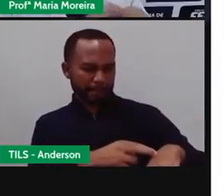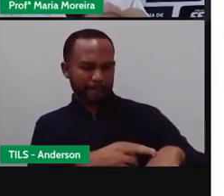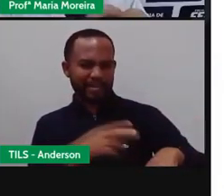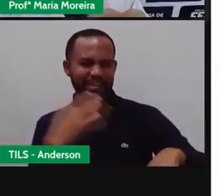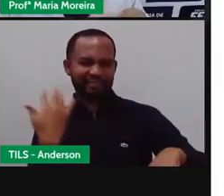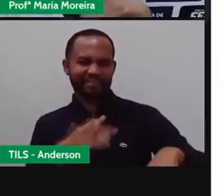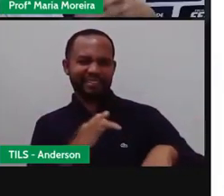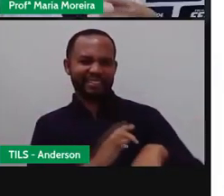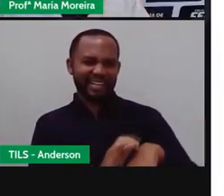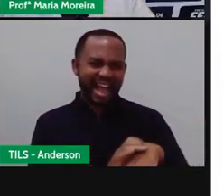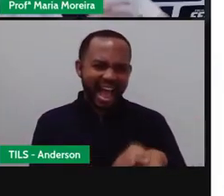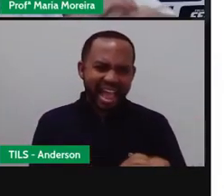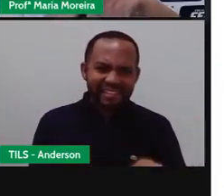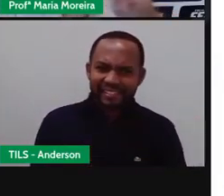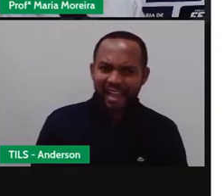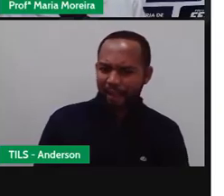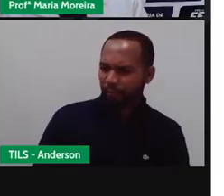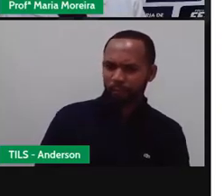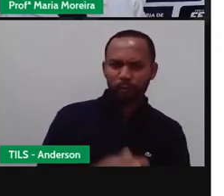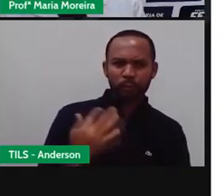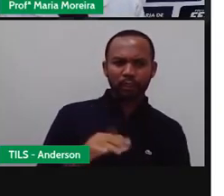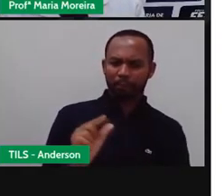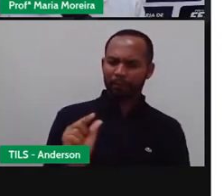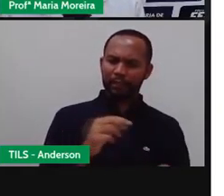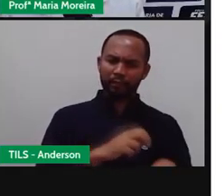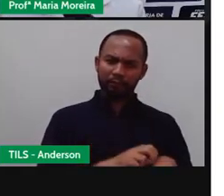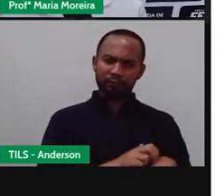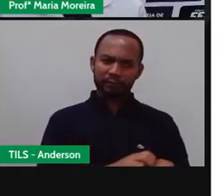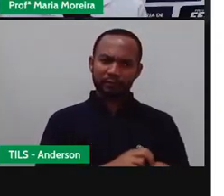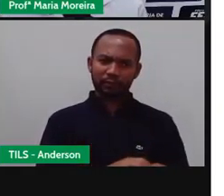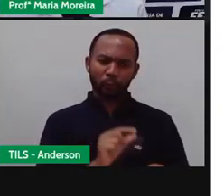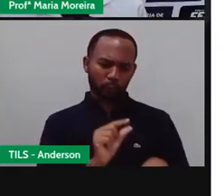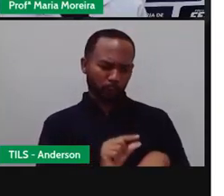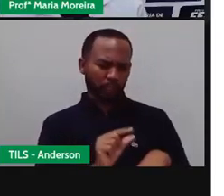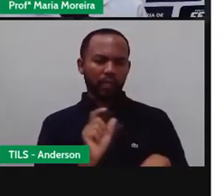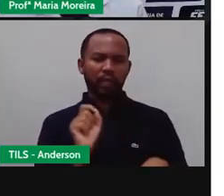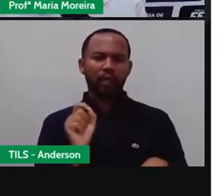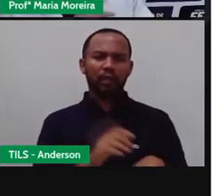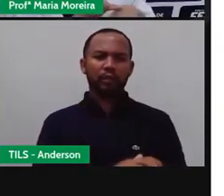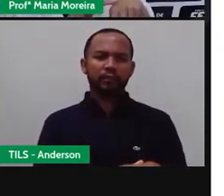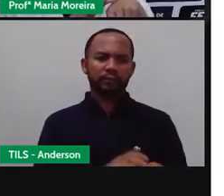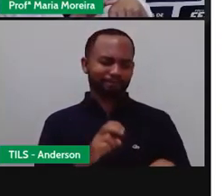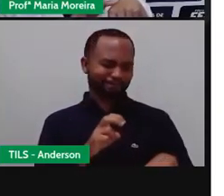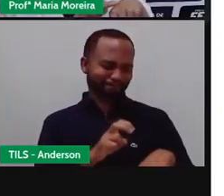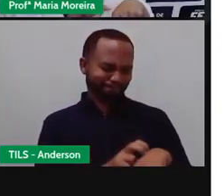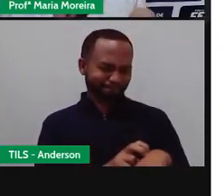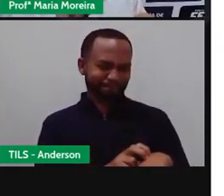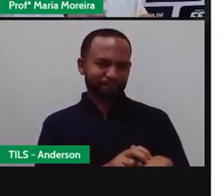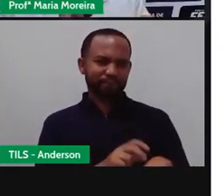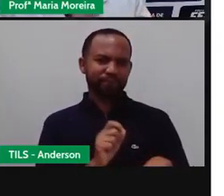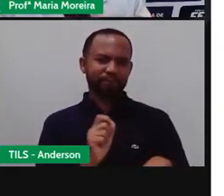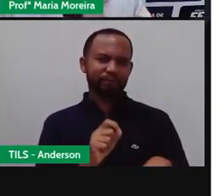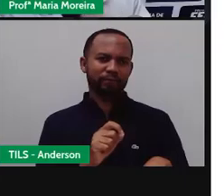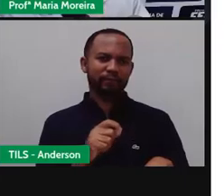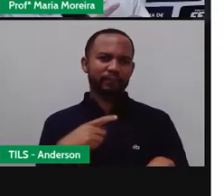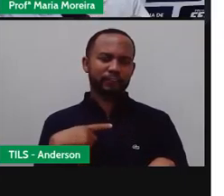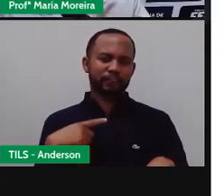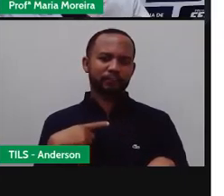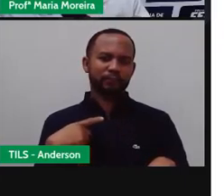gente coça e dá aquele incômodo e faz aquele calombozinho, pois é, elas injetam, né, na gente aquele